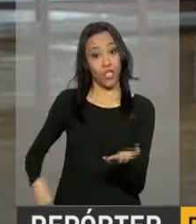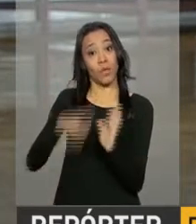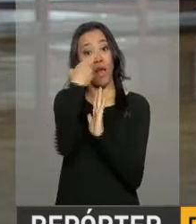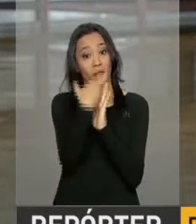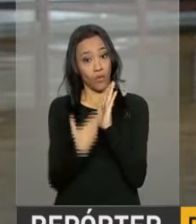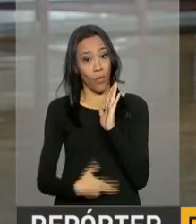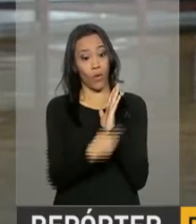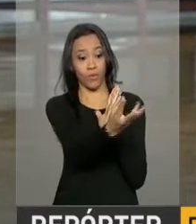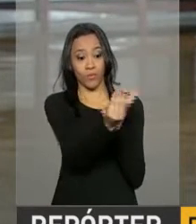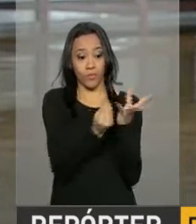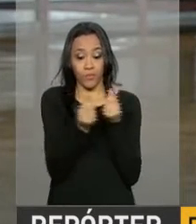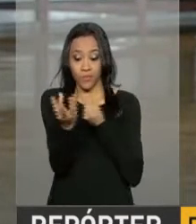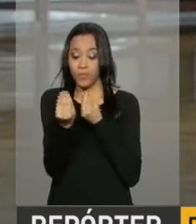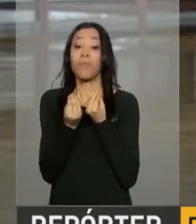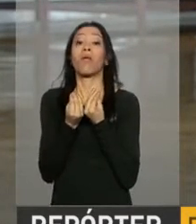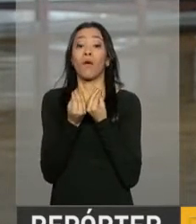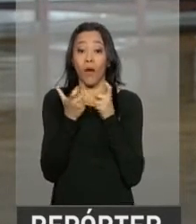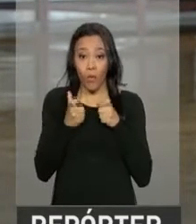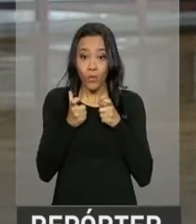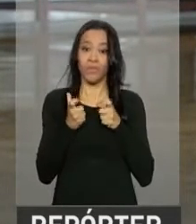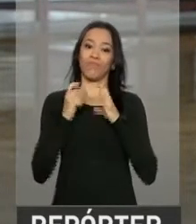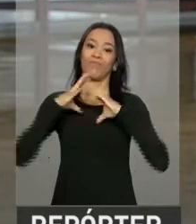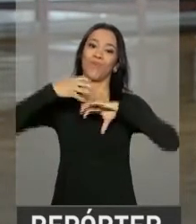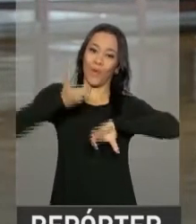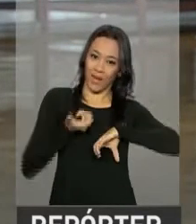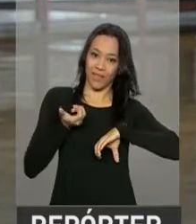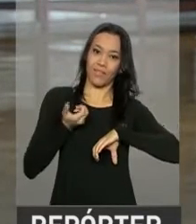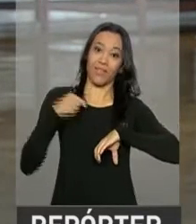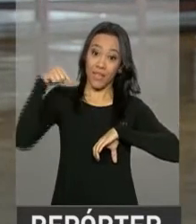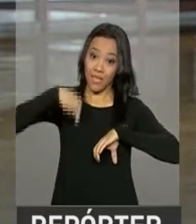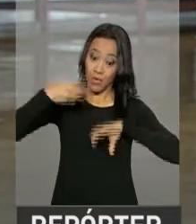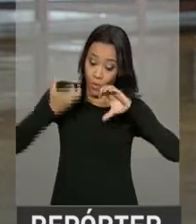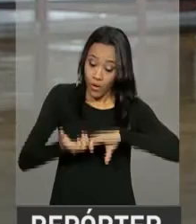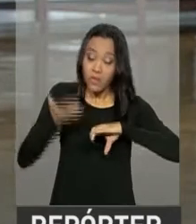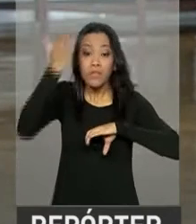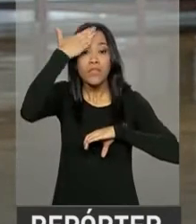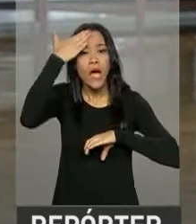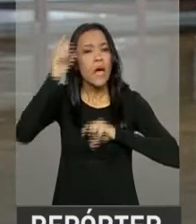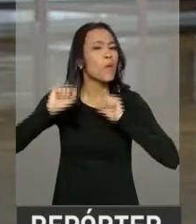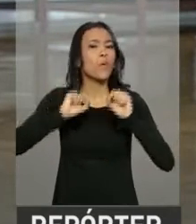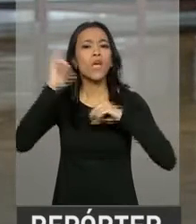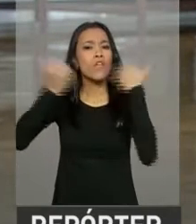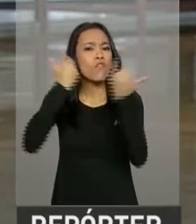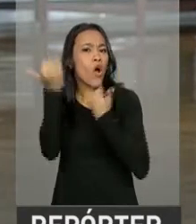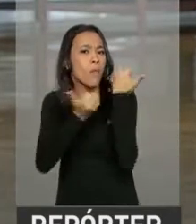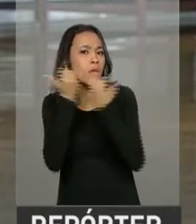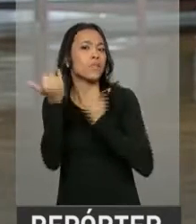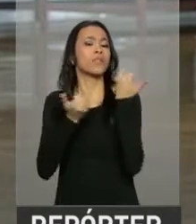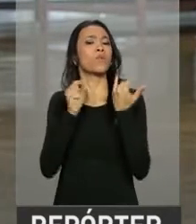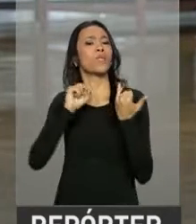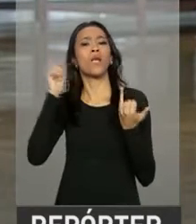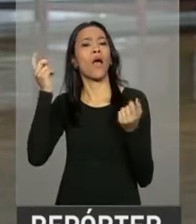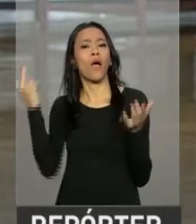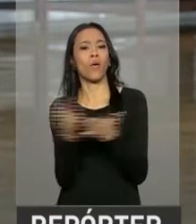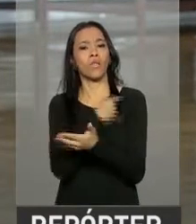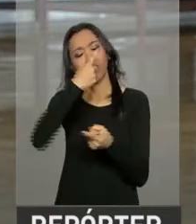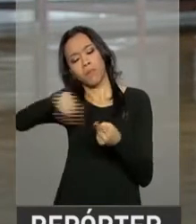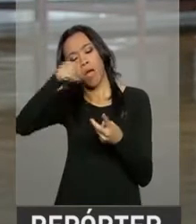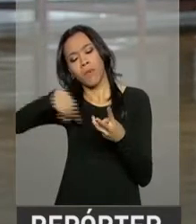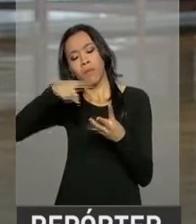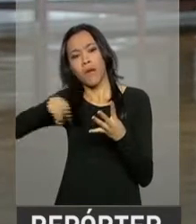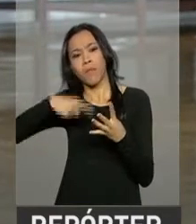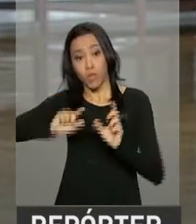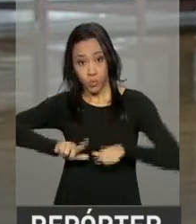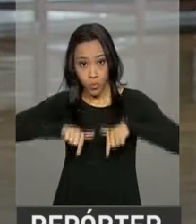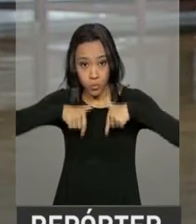para o congresso a idéia é manter o legislativo informado sobre as principais ações de cada ministério